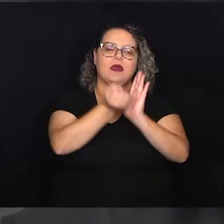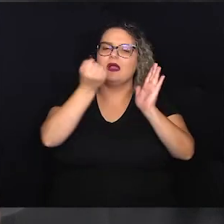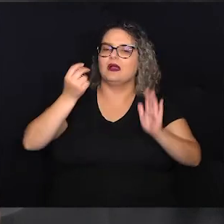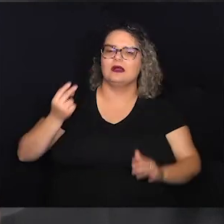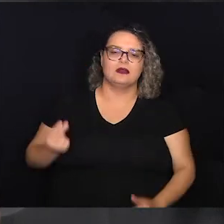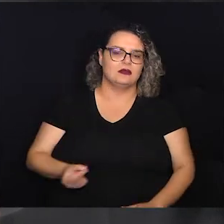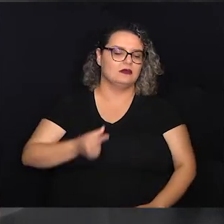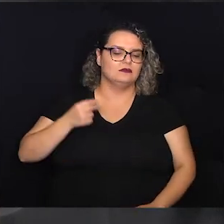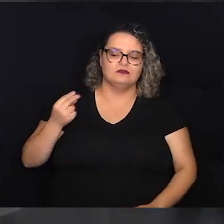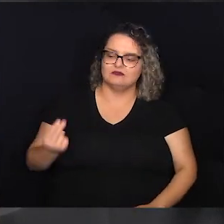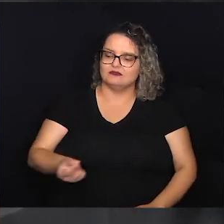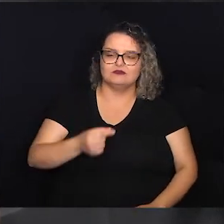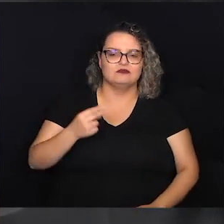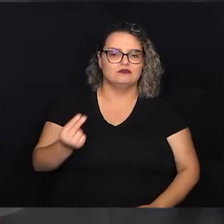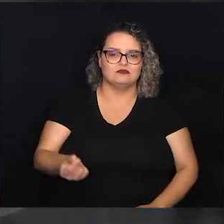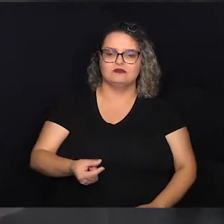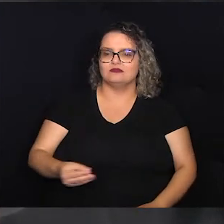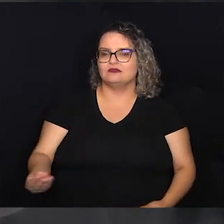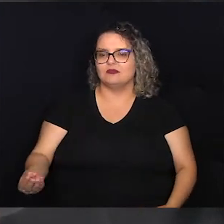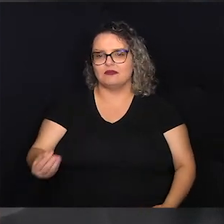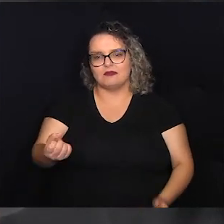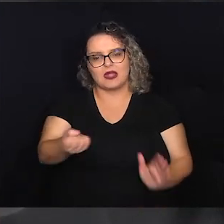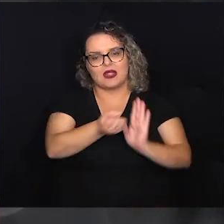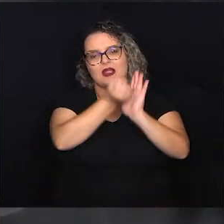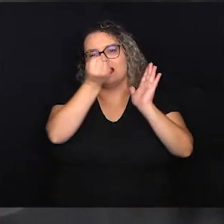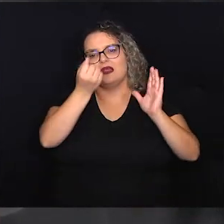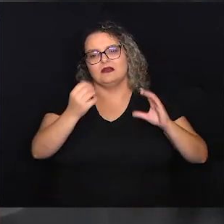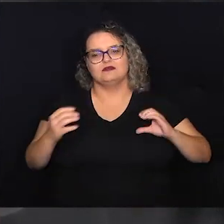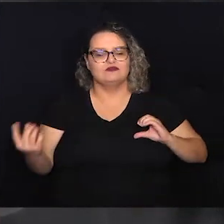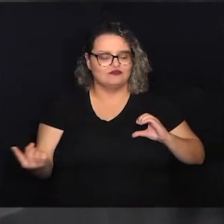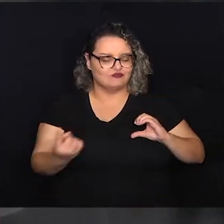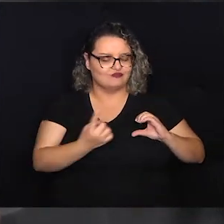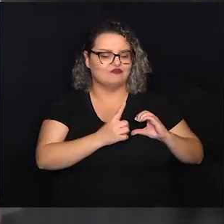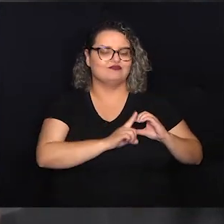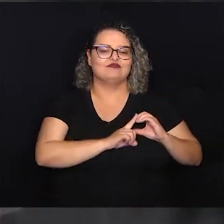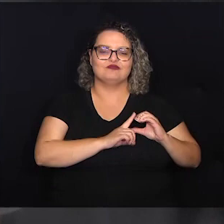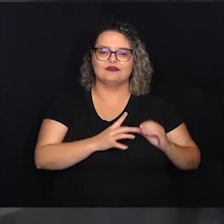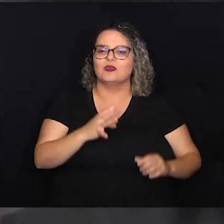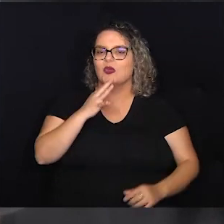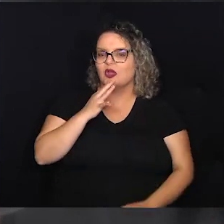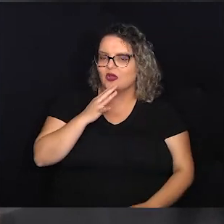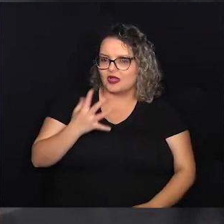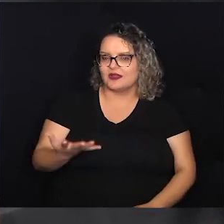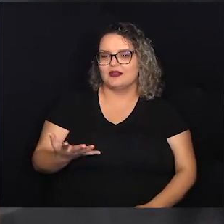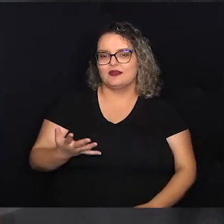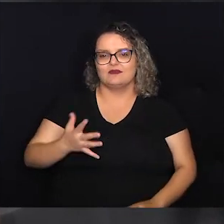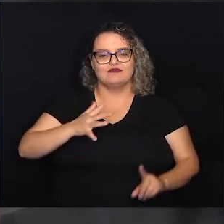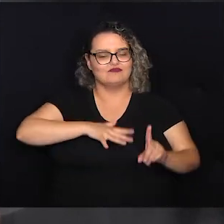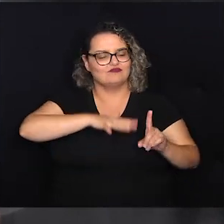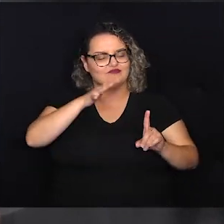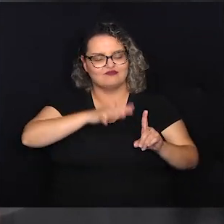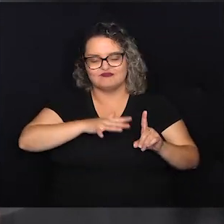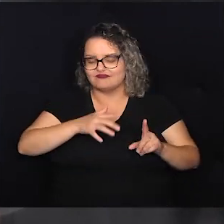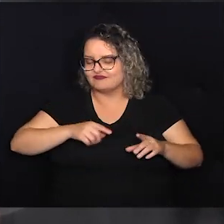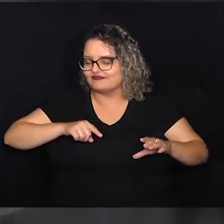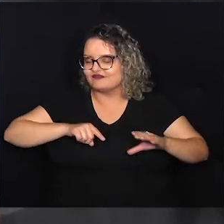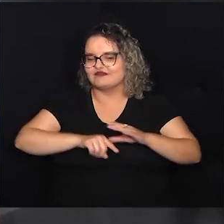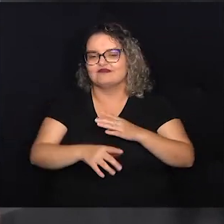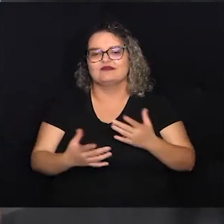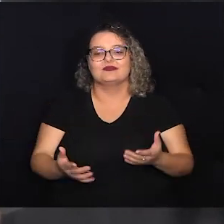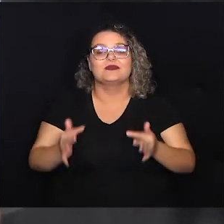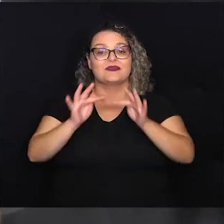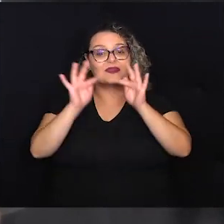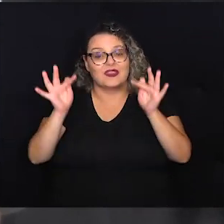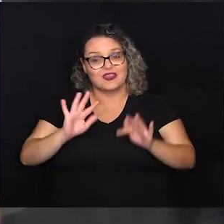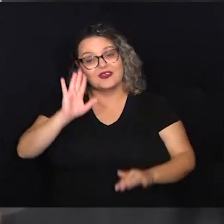ficará perpetuado por resto das nossas vidas, nos corações de todos aqueles que o conhecem. A minha admiração por ele é enorme.